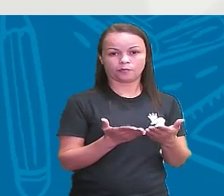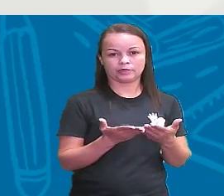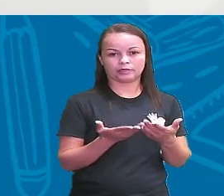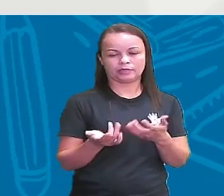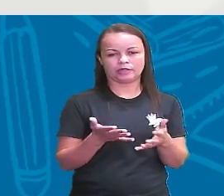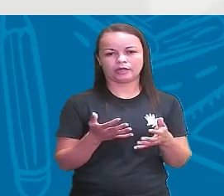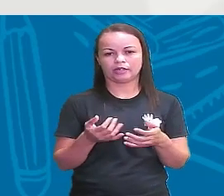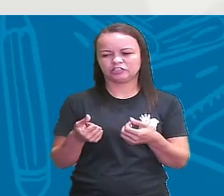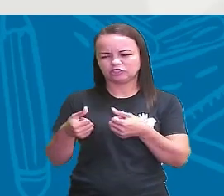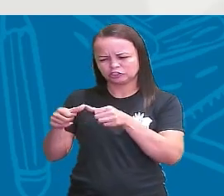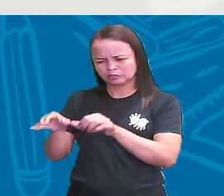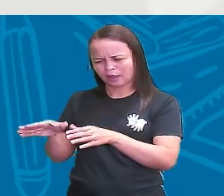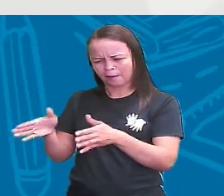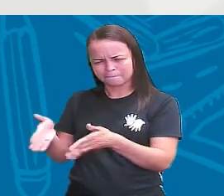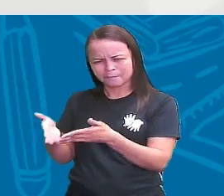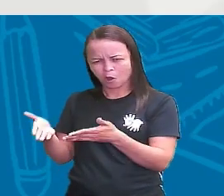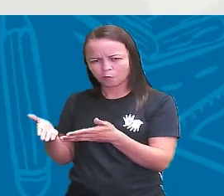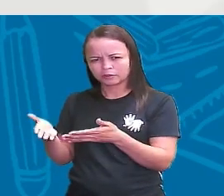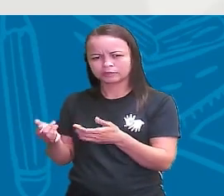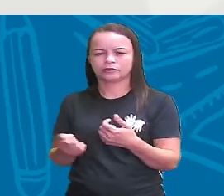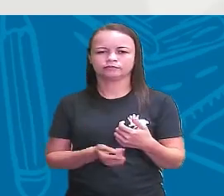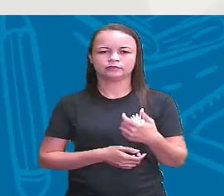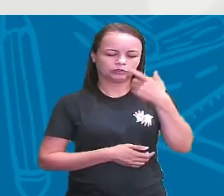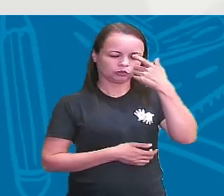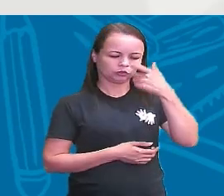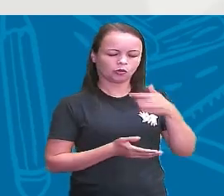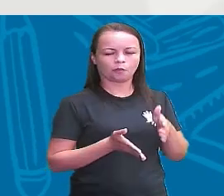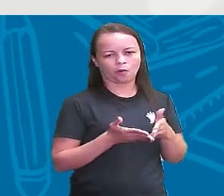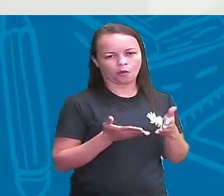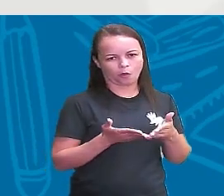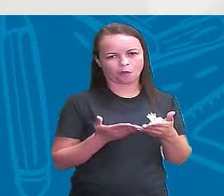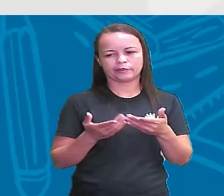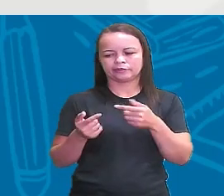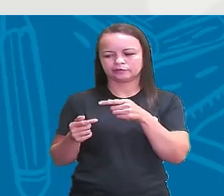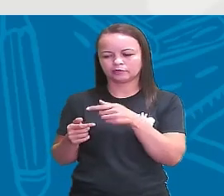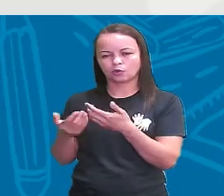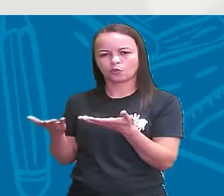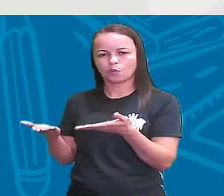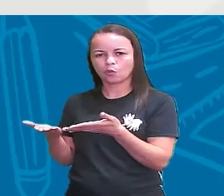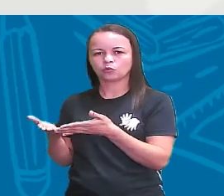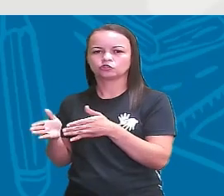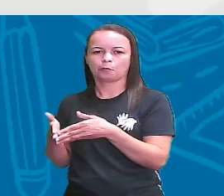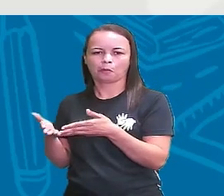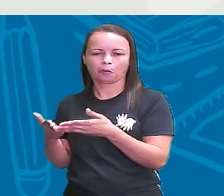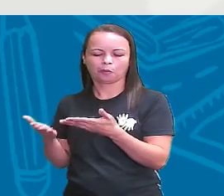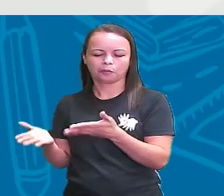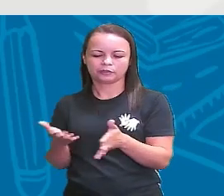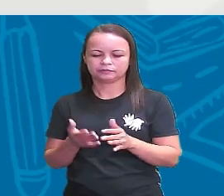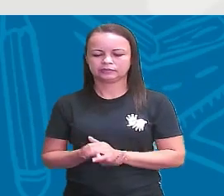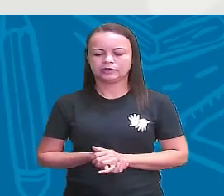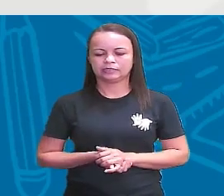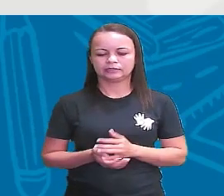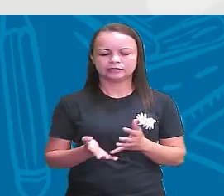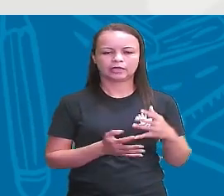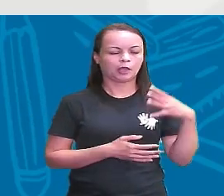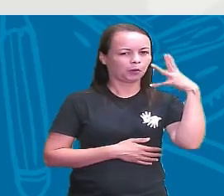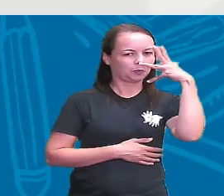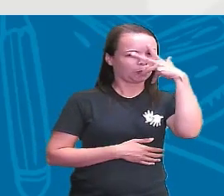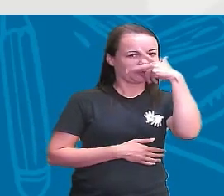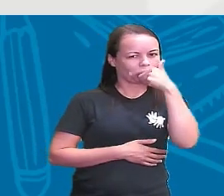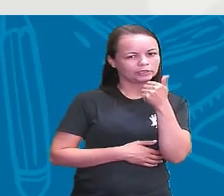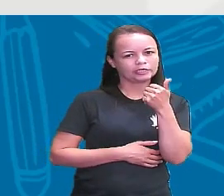estar pobre, certo? Ser guapo, ser bonito é diferente